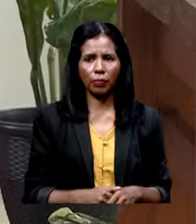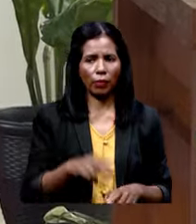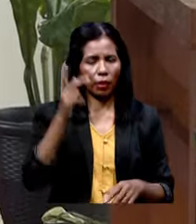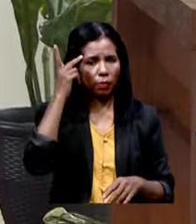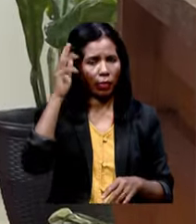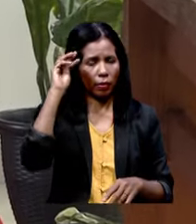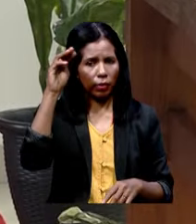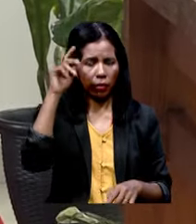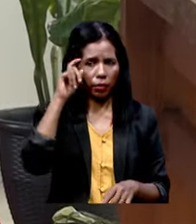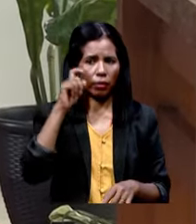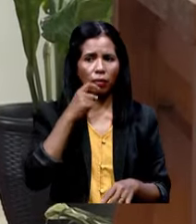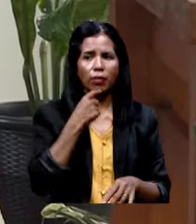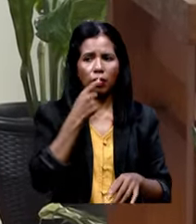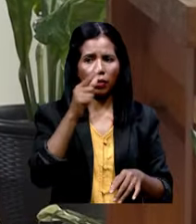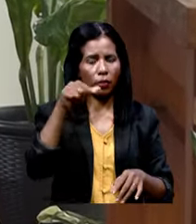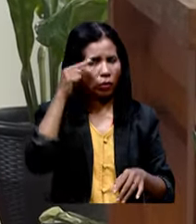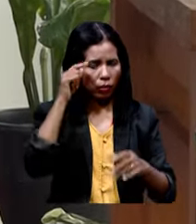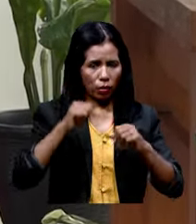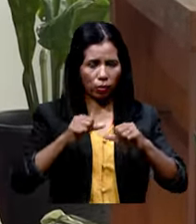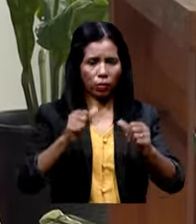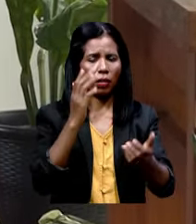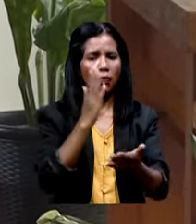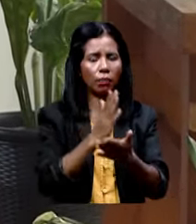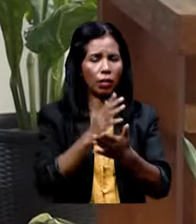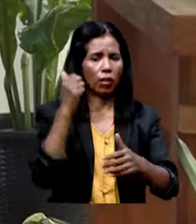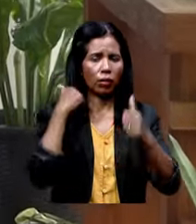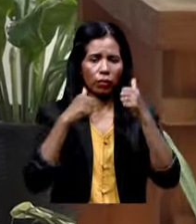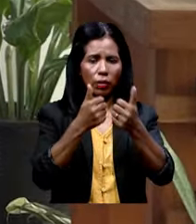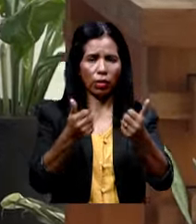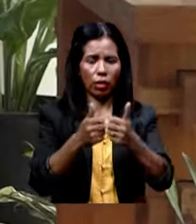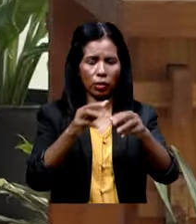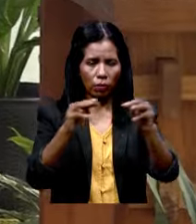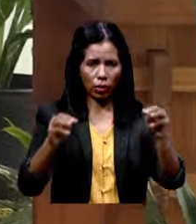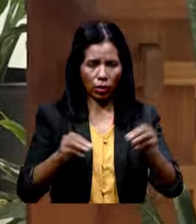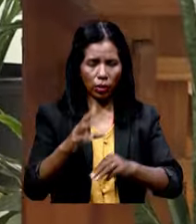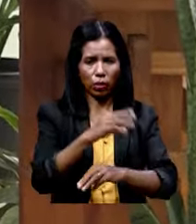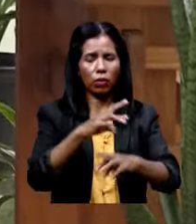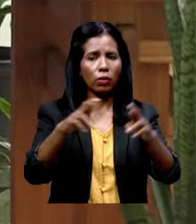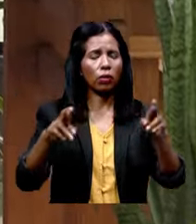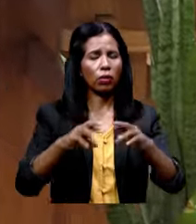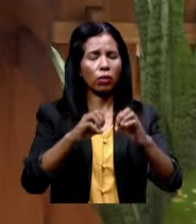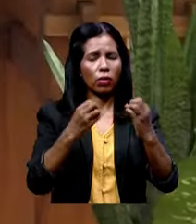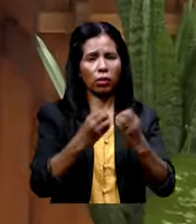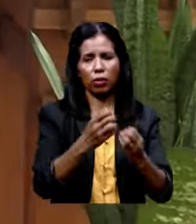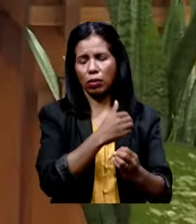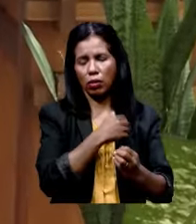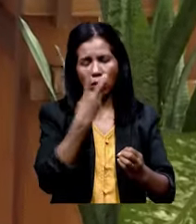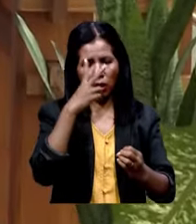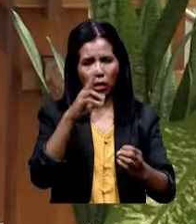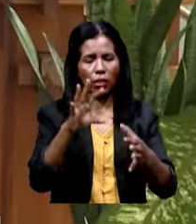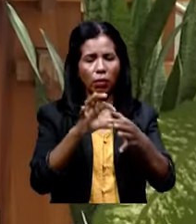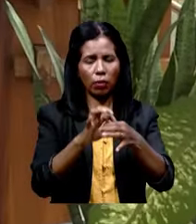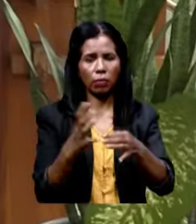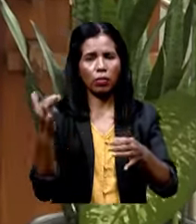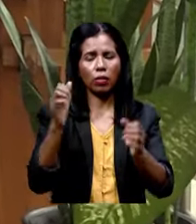Primeiro-ministro Kairala Sanana Guzmán Hateten, o governo continua a suspender a atividade de artes marciais no rituais, também a organização Balung se dá o controle a seus membros e a